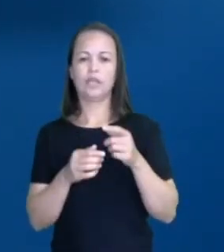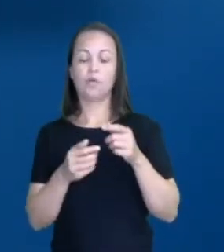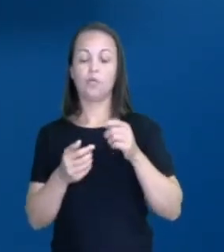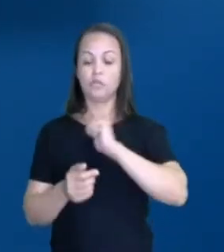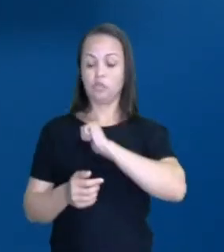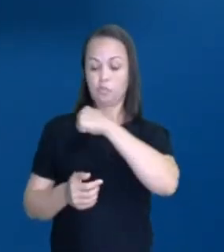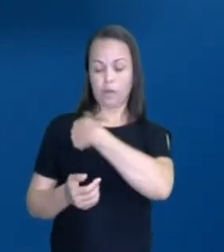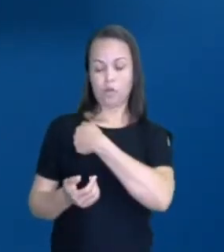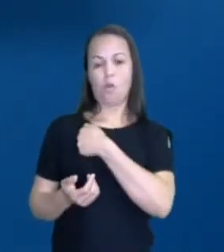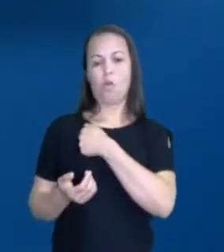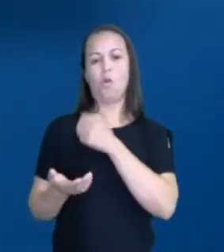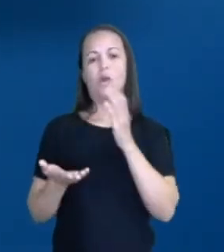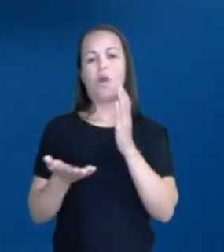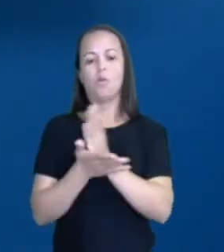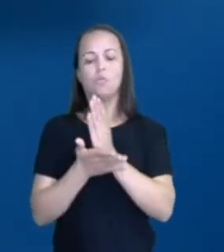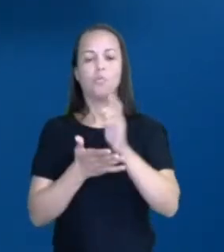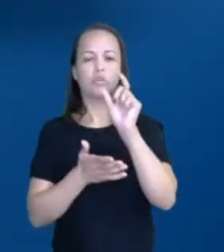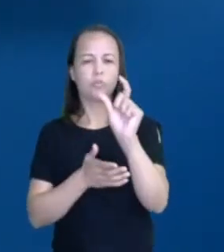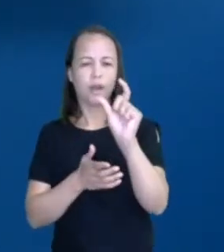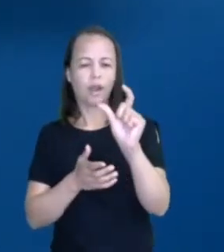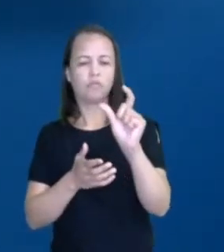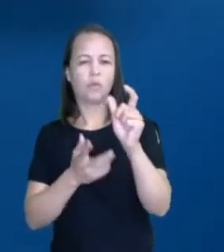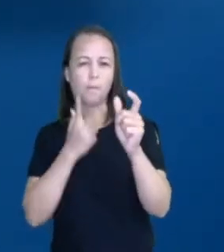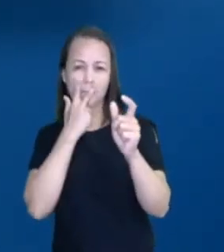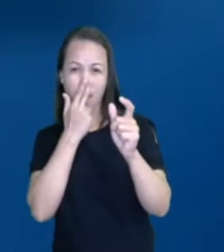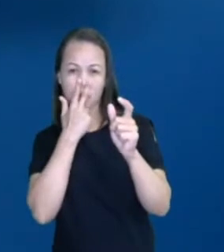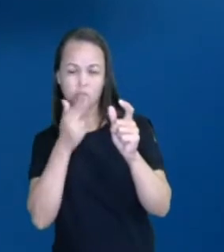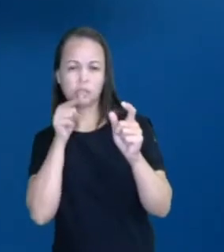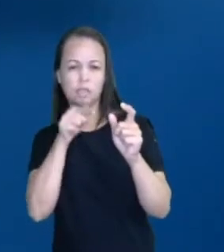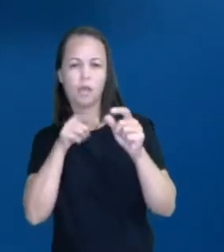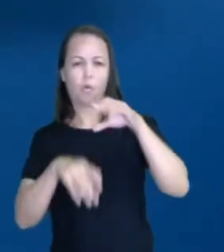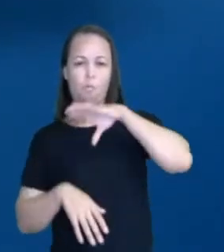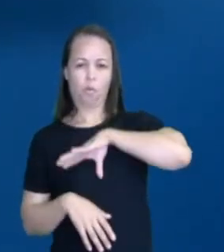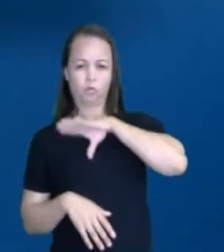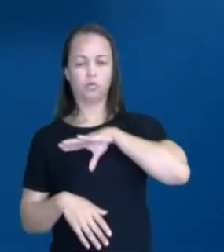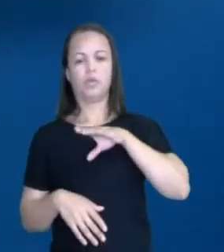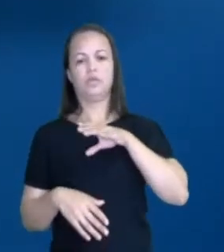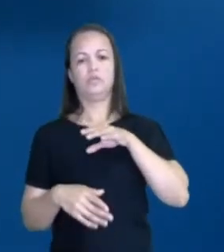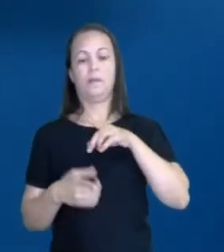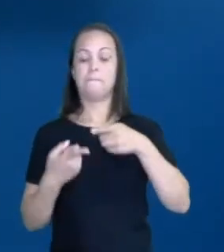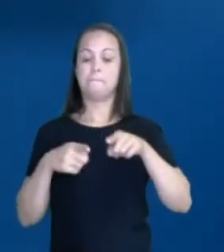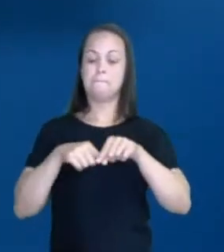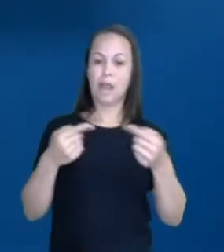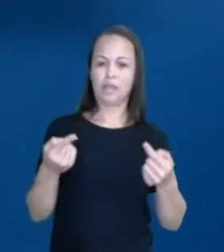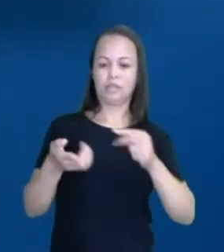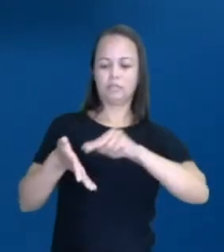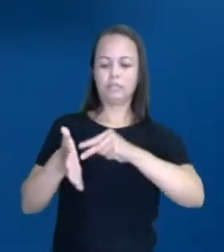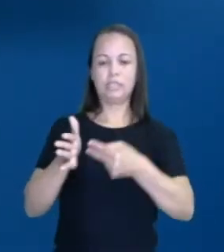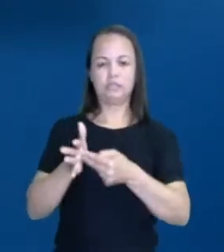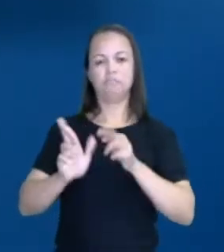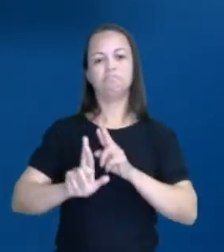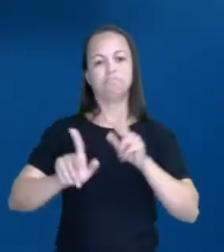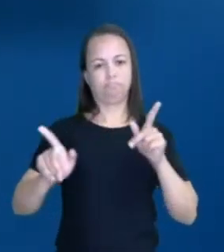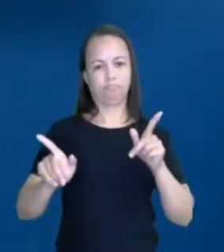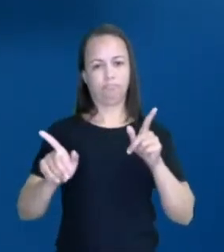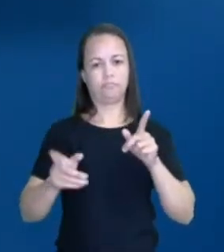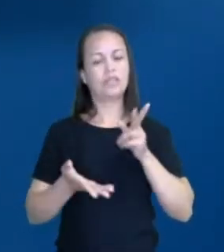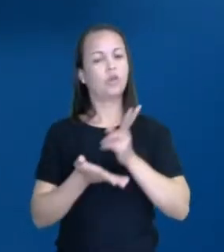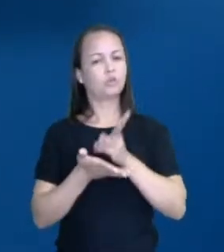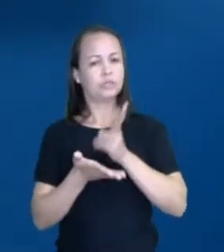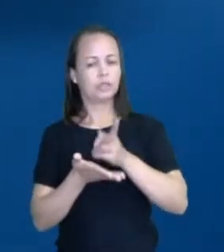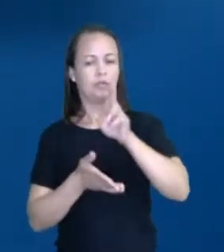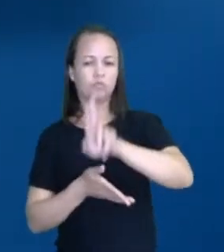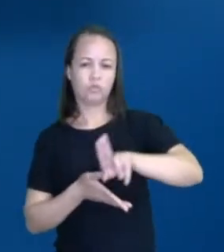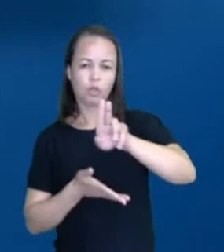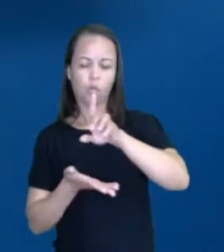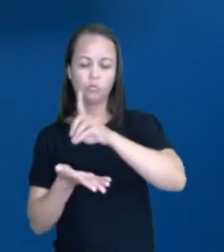algumas palavras são muito parecidas com o português, mas elas têm significados diferentes. Então, sempre que você usa o